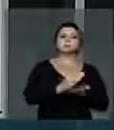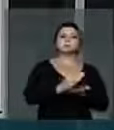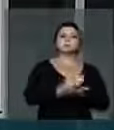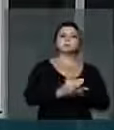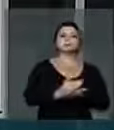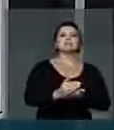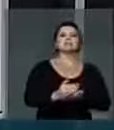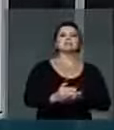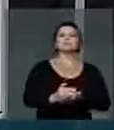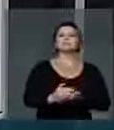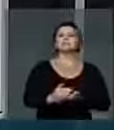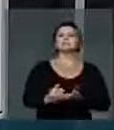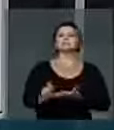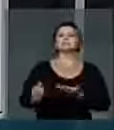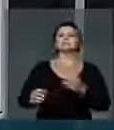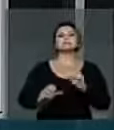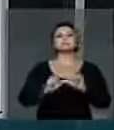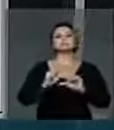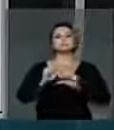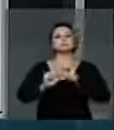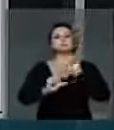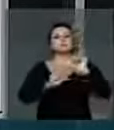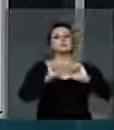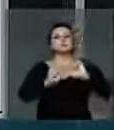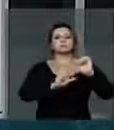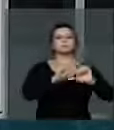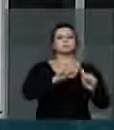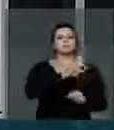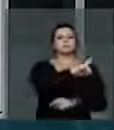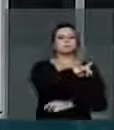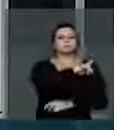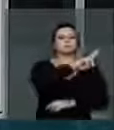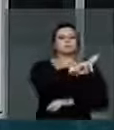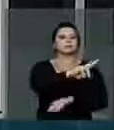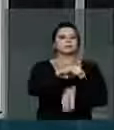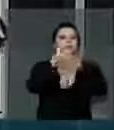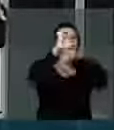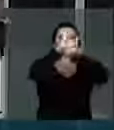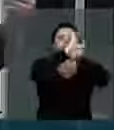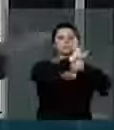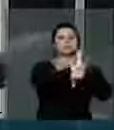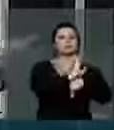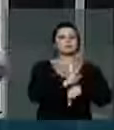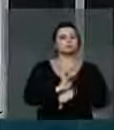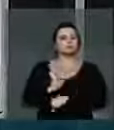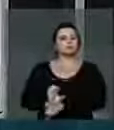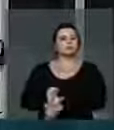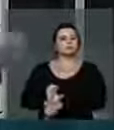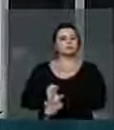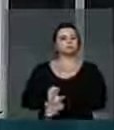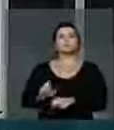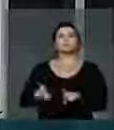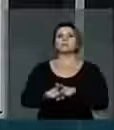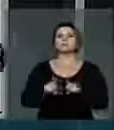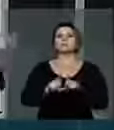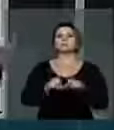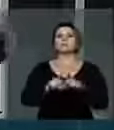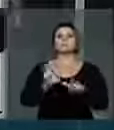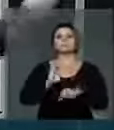suas prerrogativas de representante dos estados. E foi aos poucos deixando de ser